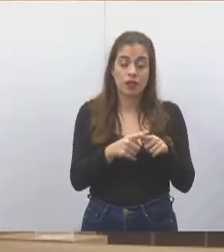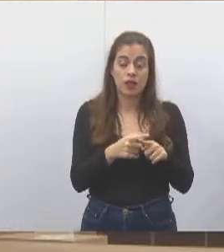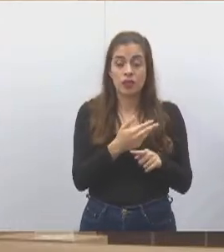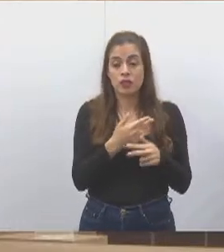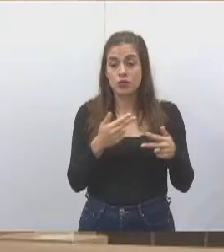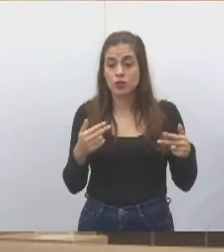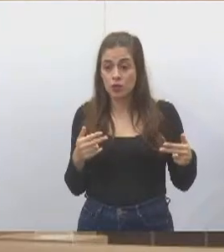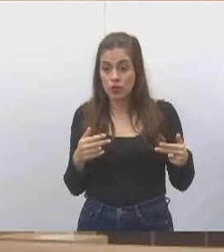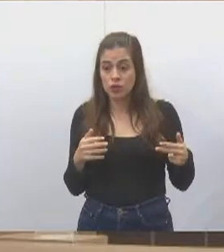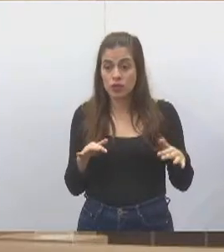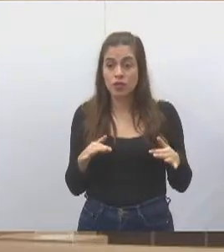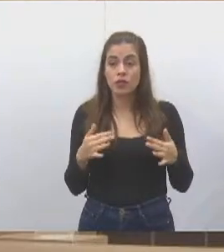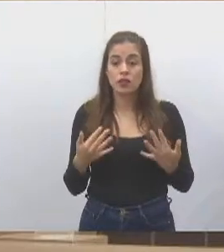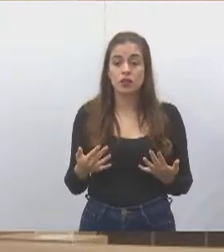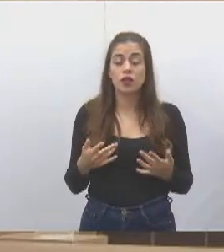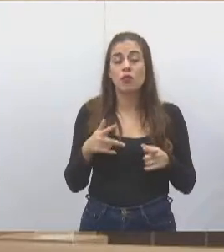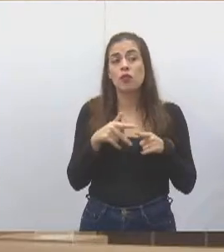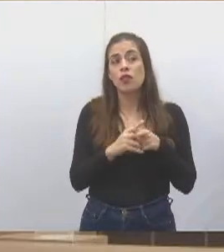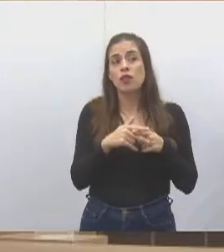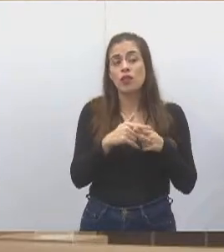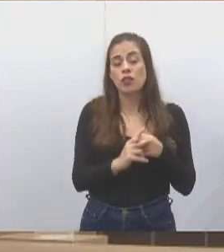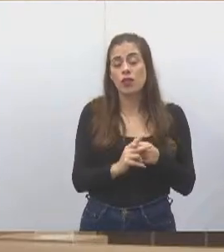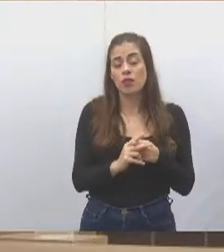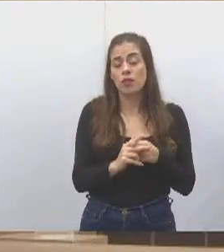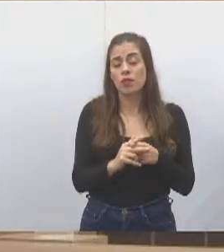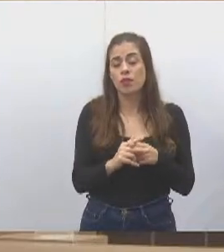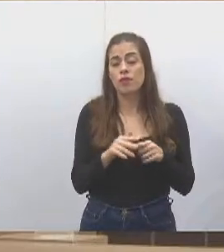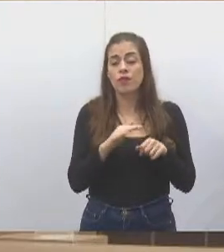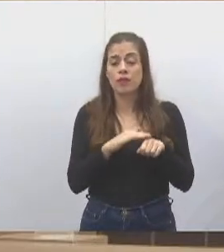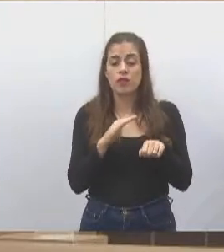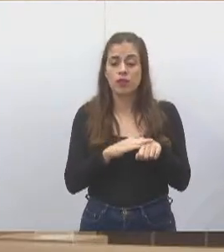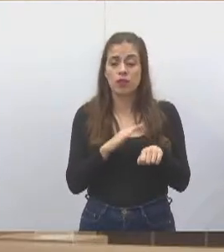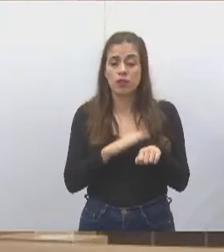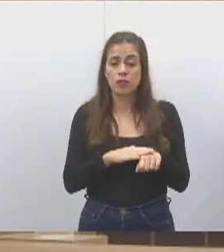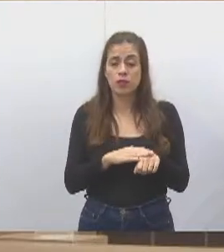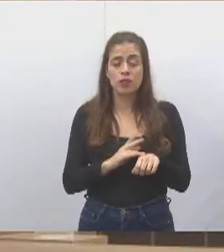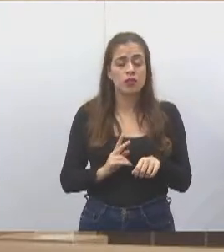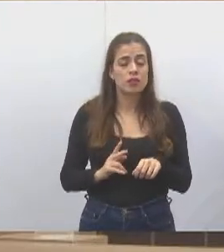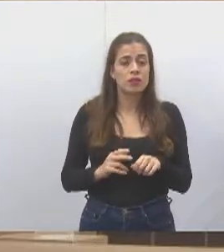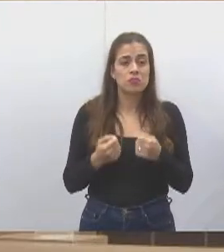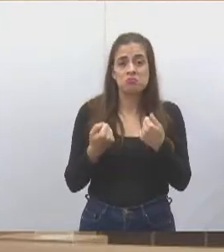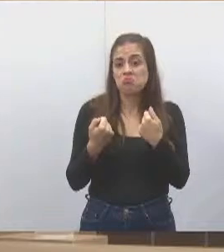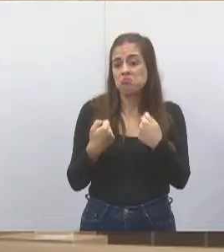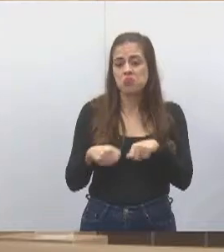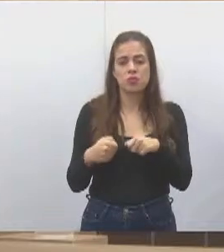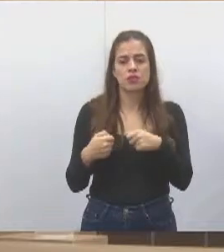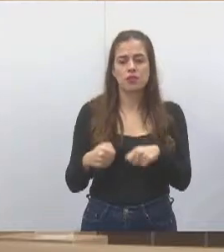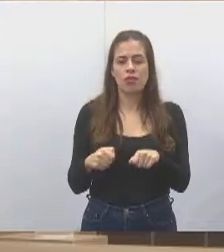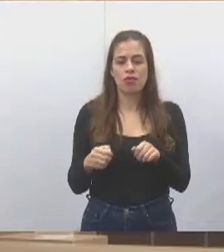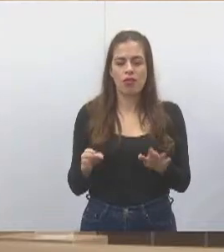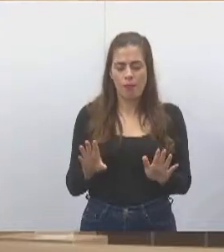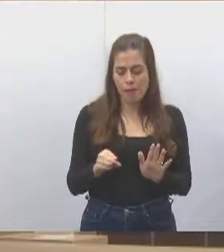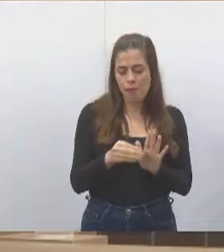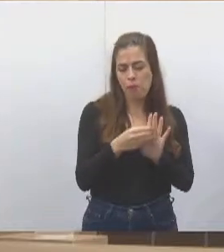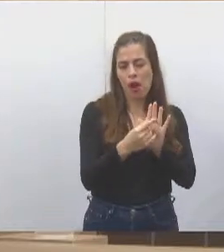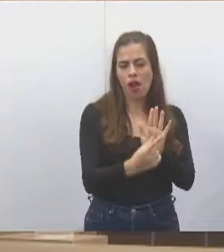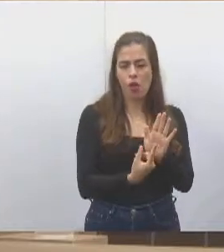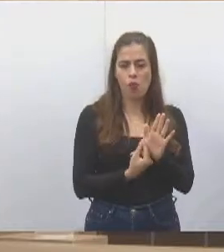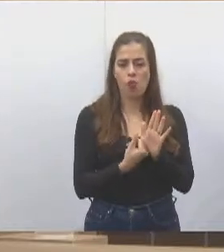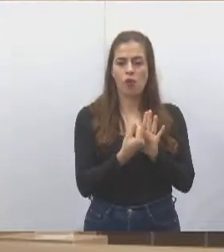são serviços de manutenção que podem ser feitos, sem precisar, obviamente, estar contidos nesse